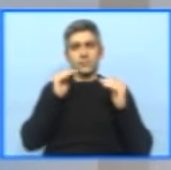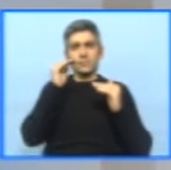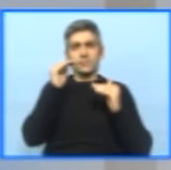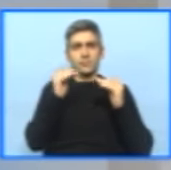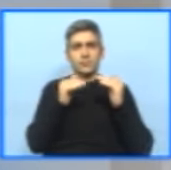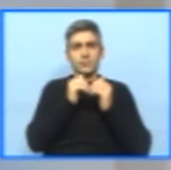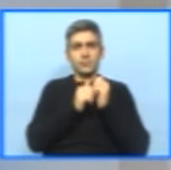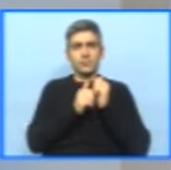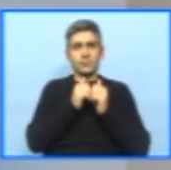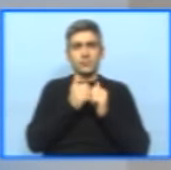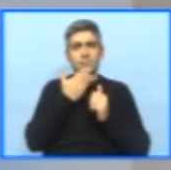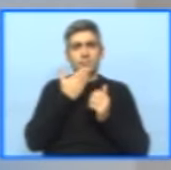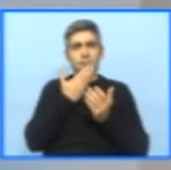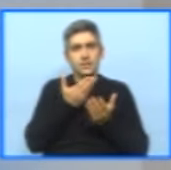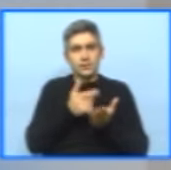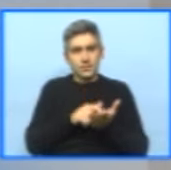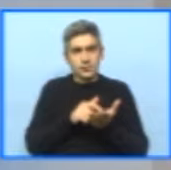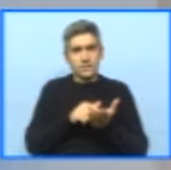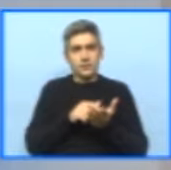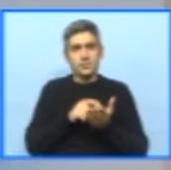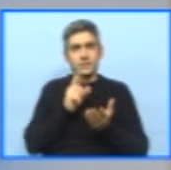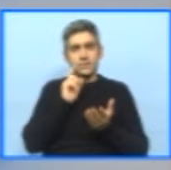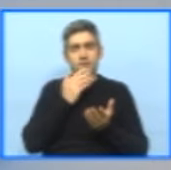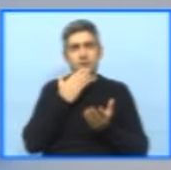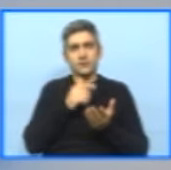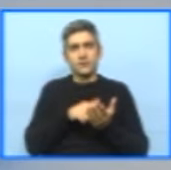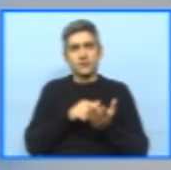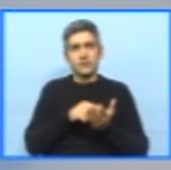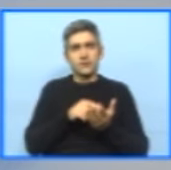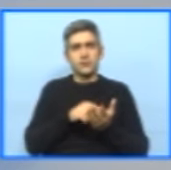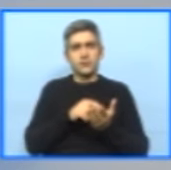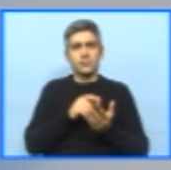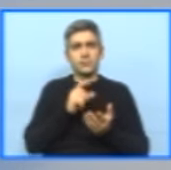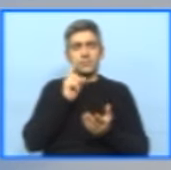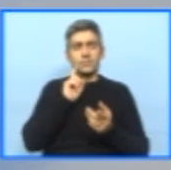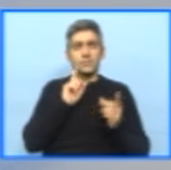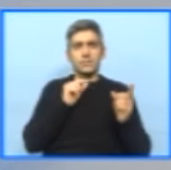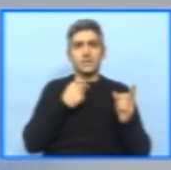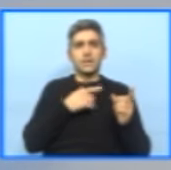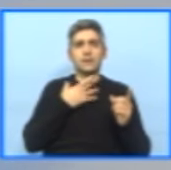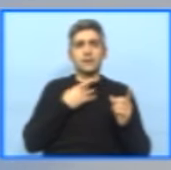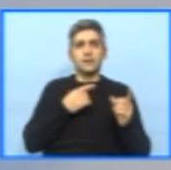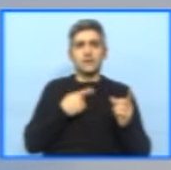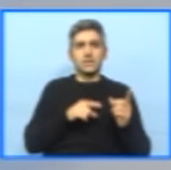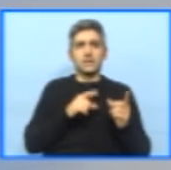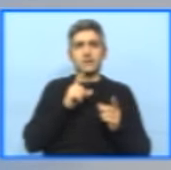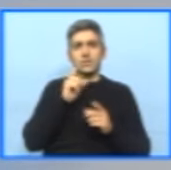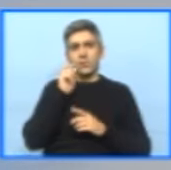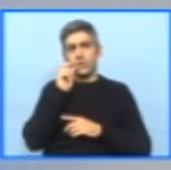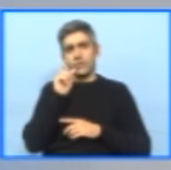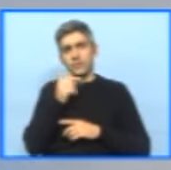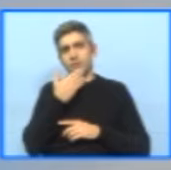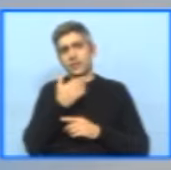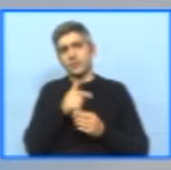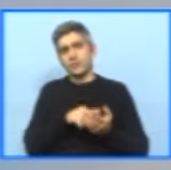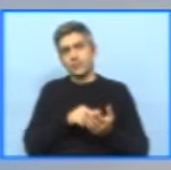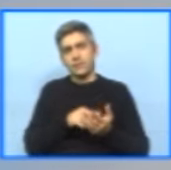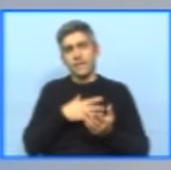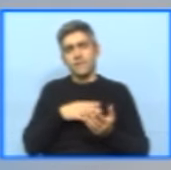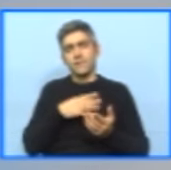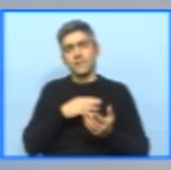no papel de pedinte. É ele que pede à mulher sedenta, ela também é uma mulher sedenta, mas ele aparece também como um pedinte